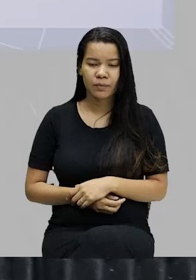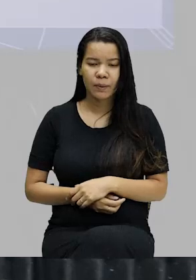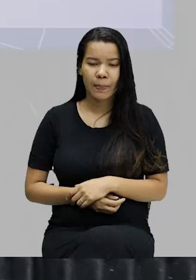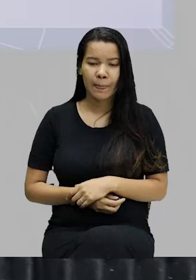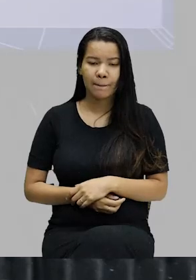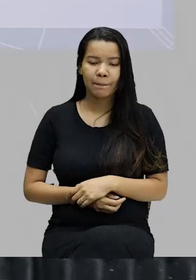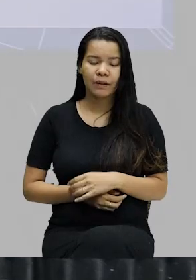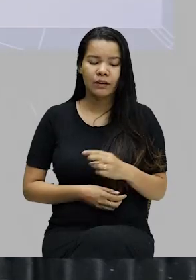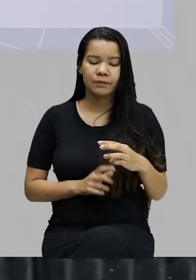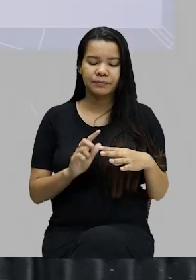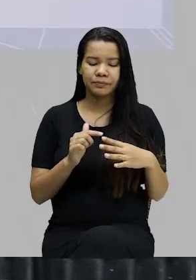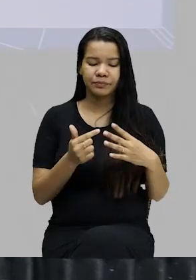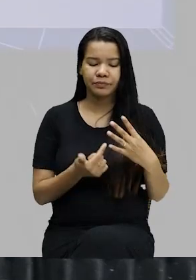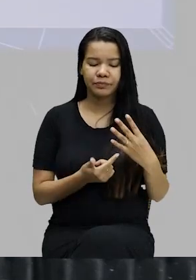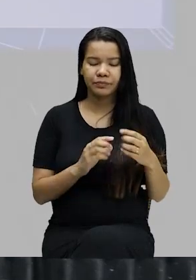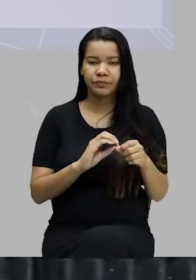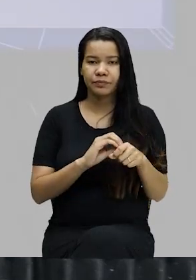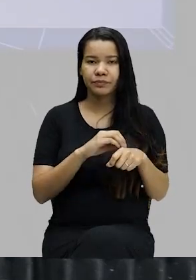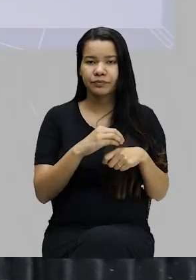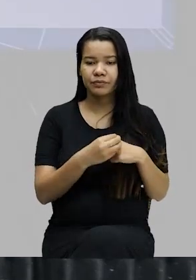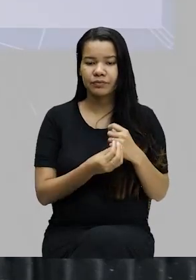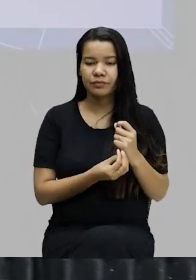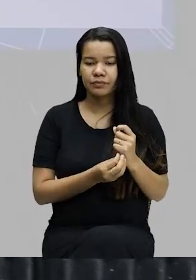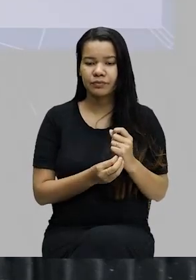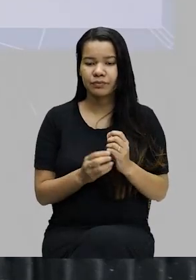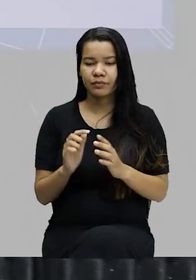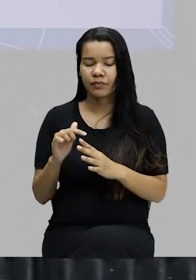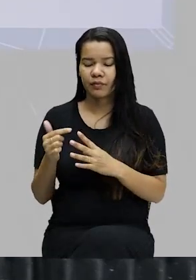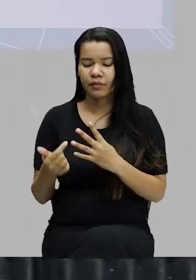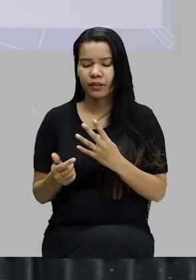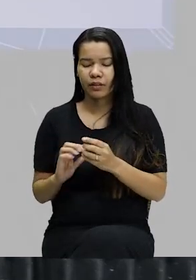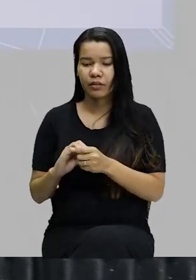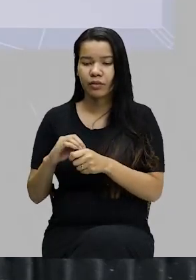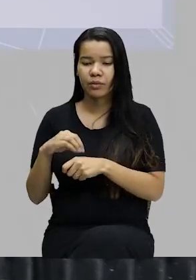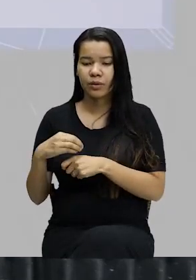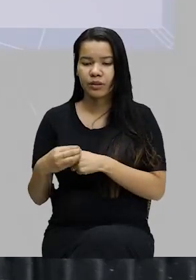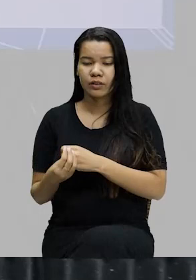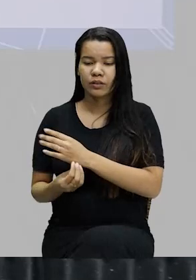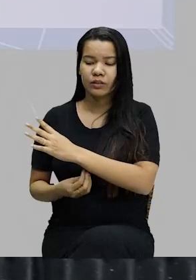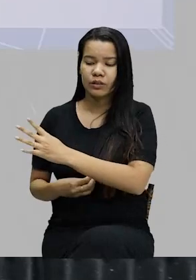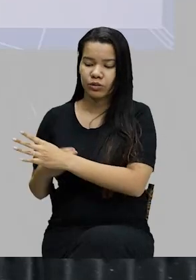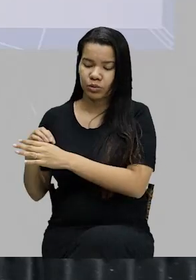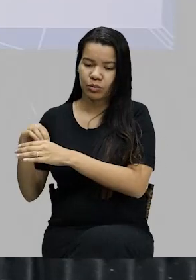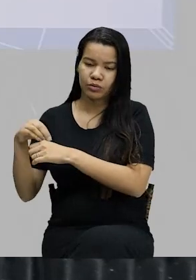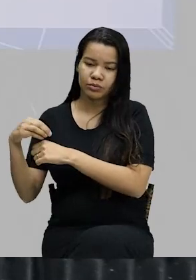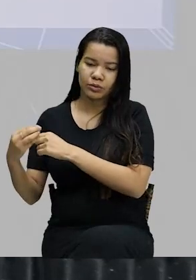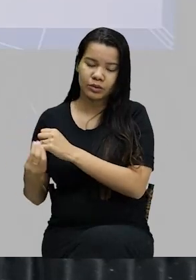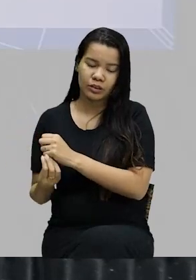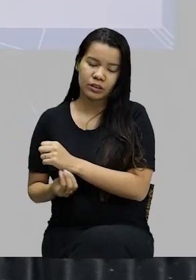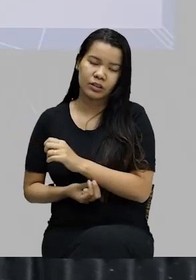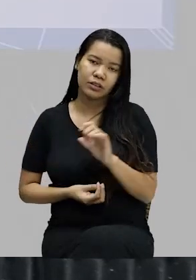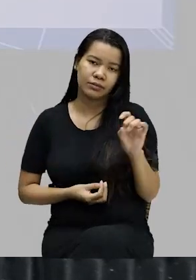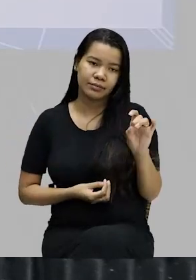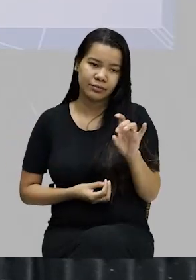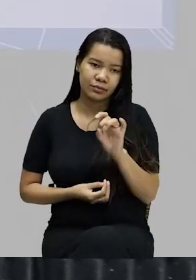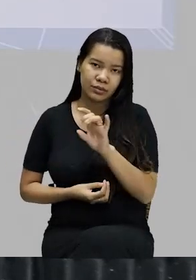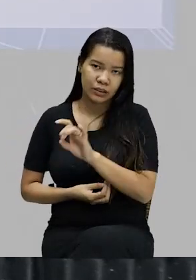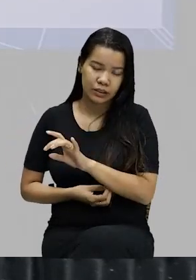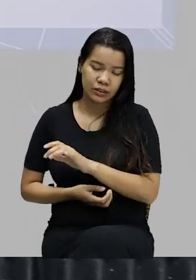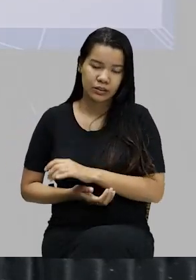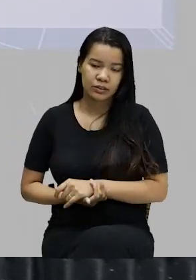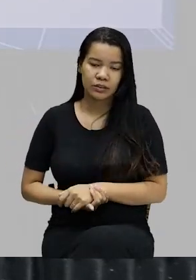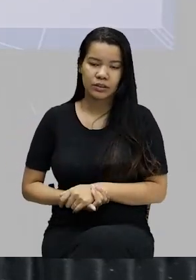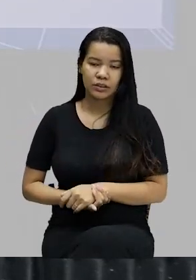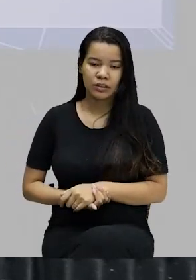4 moléculas, 4 moléculas, 4 moléculas, ok? Então,